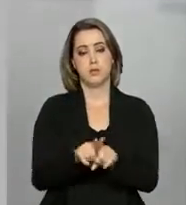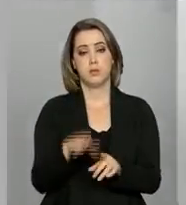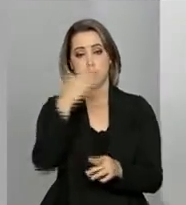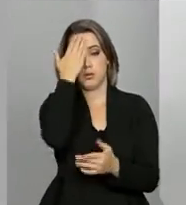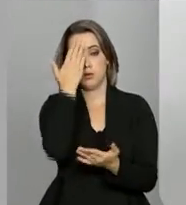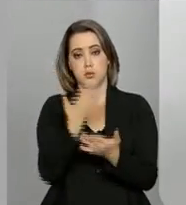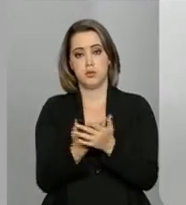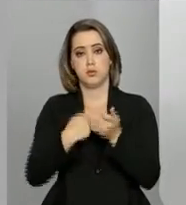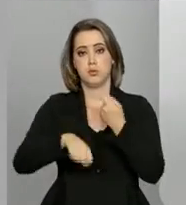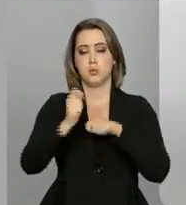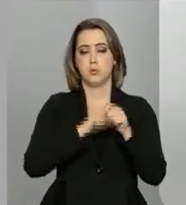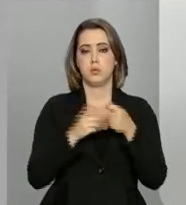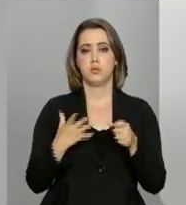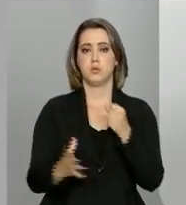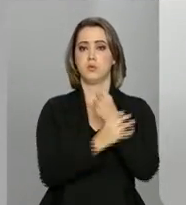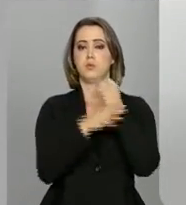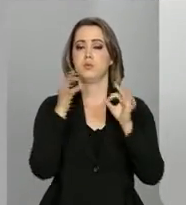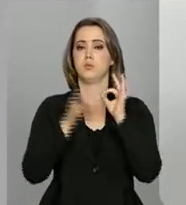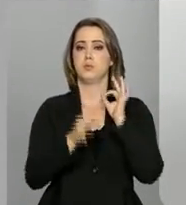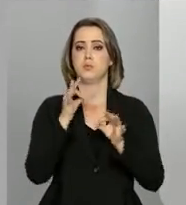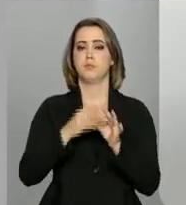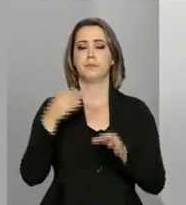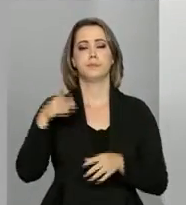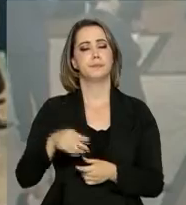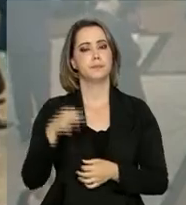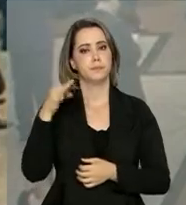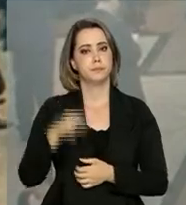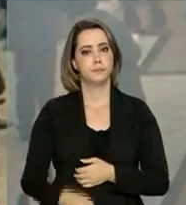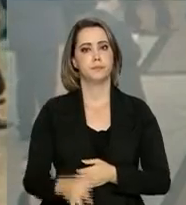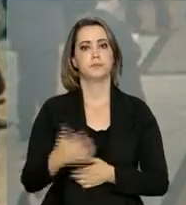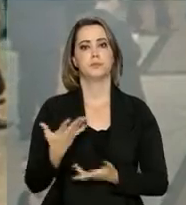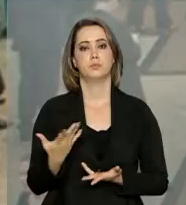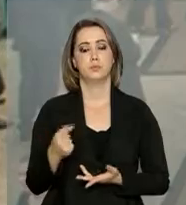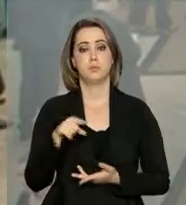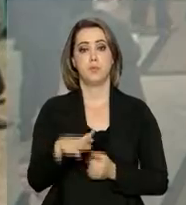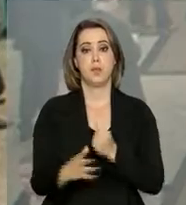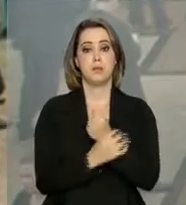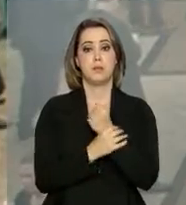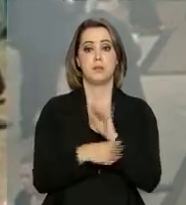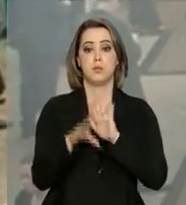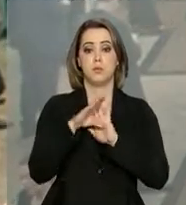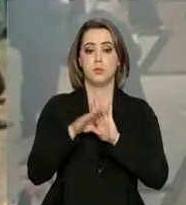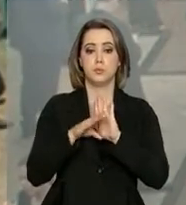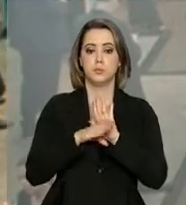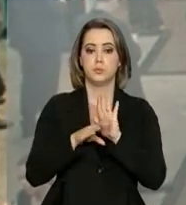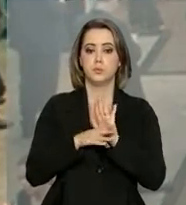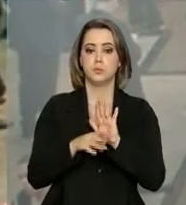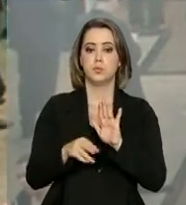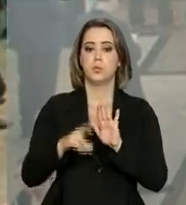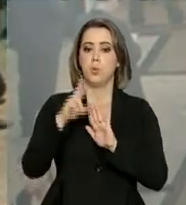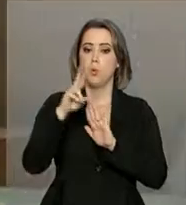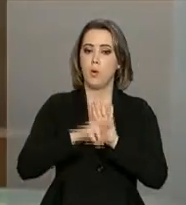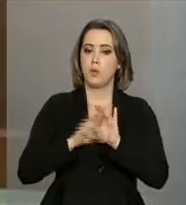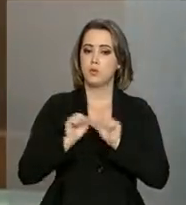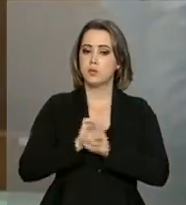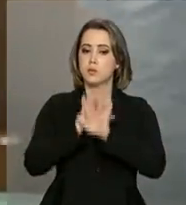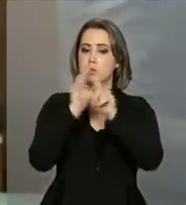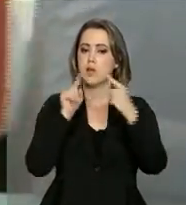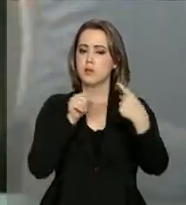nossa economia ea segurança jurídica foram decisivas segurança estabelecida com regras mais claras e objetivas